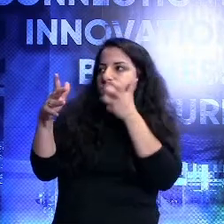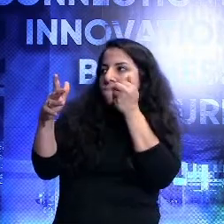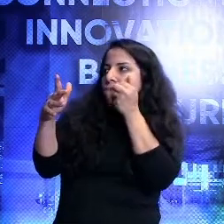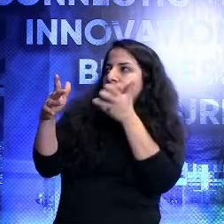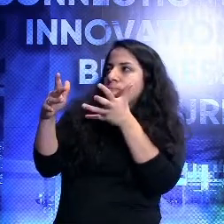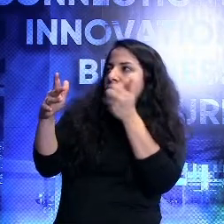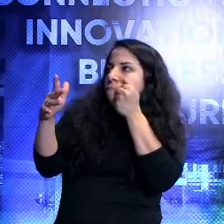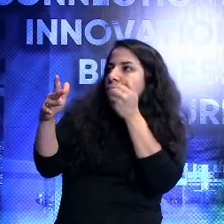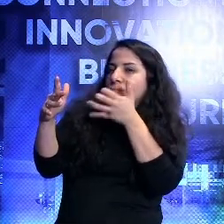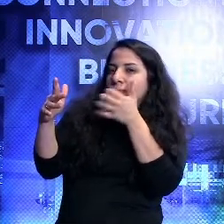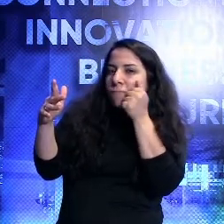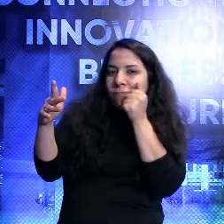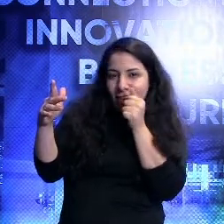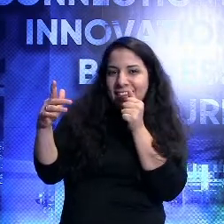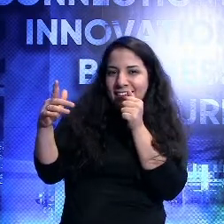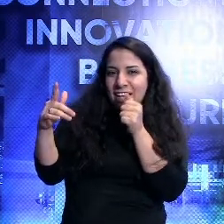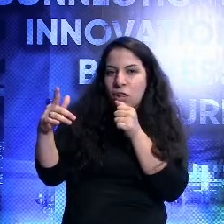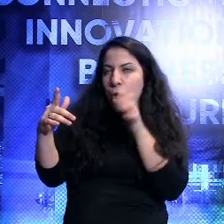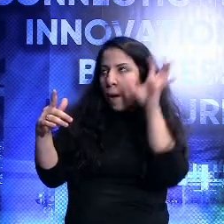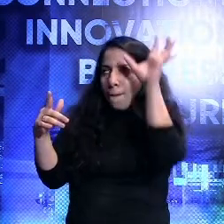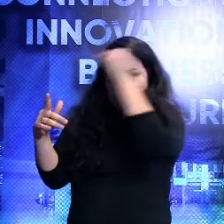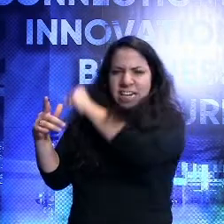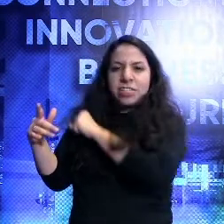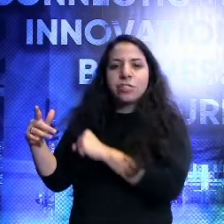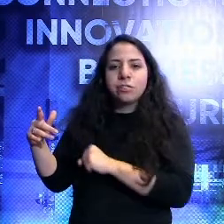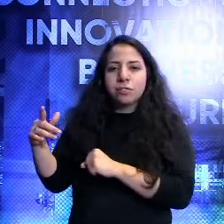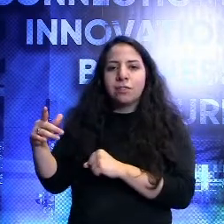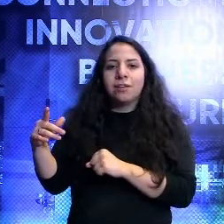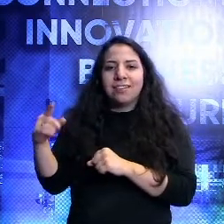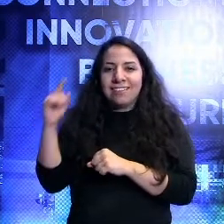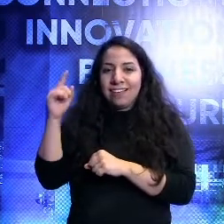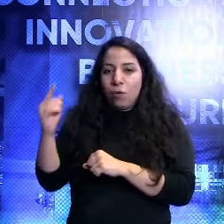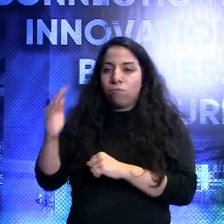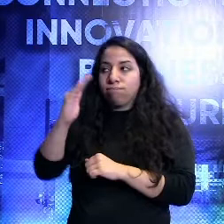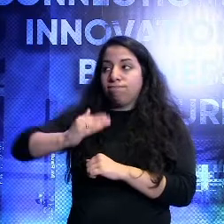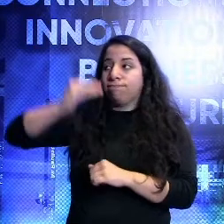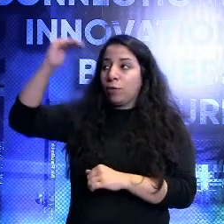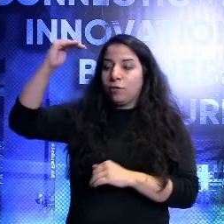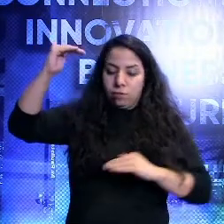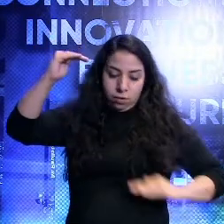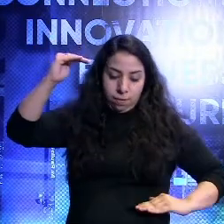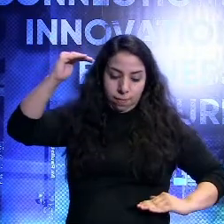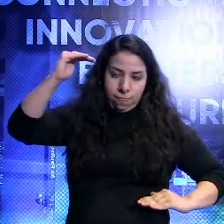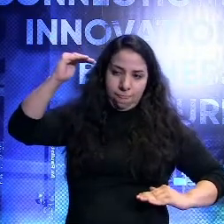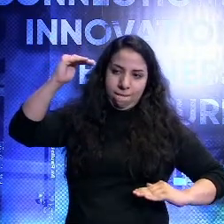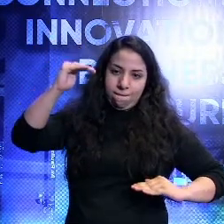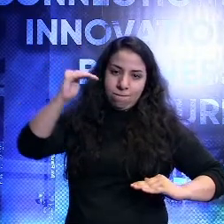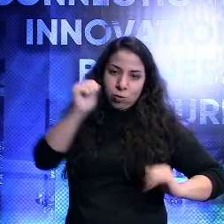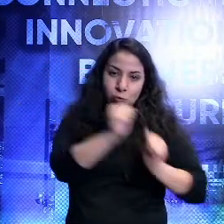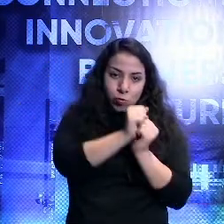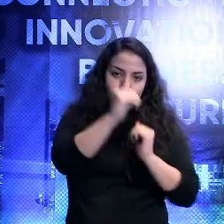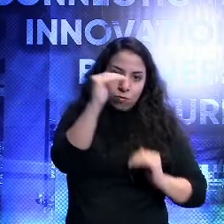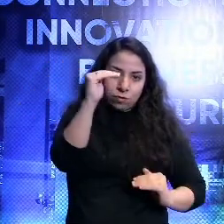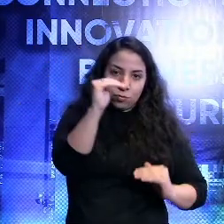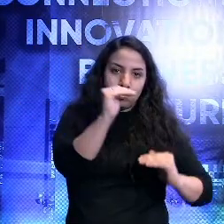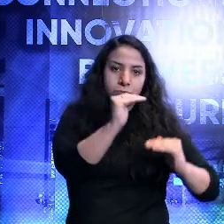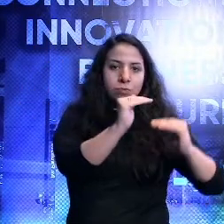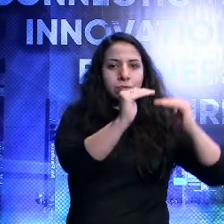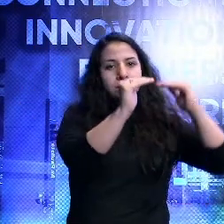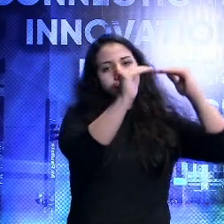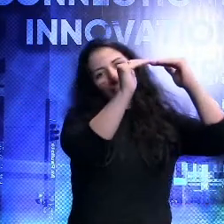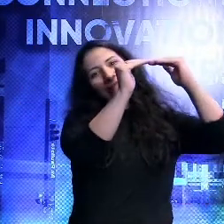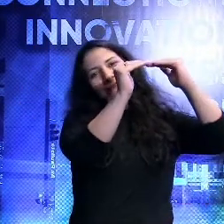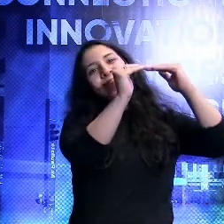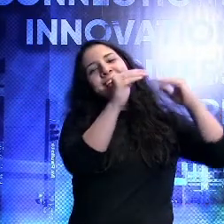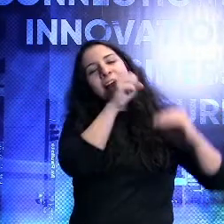dado relevante. Então, quando a gente fala que aquele brainstorming que faz a persona sem baseamento em dados